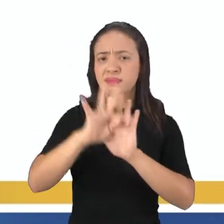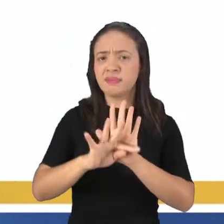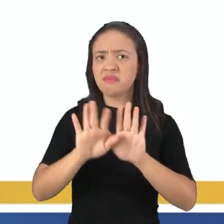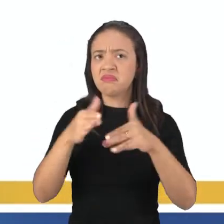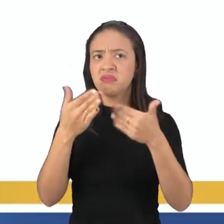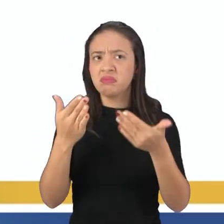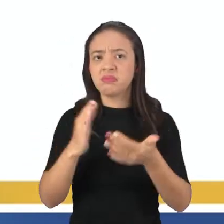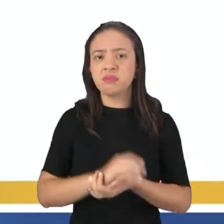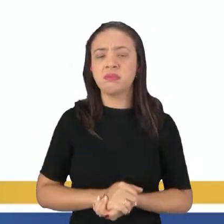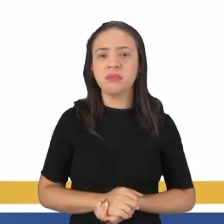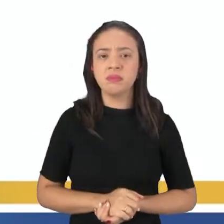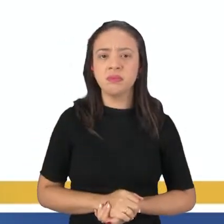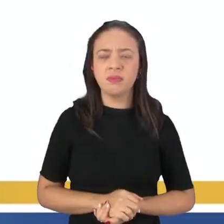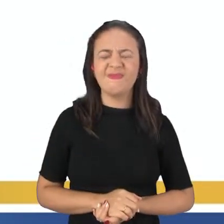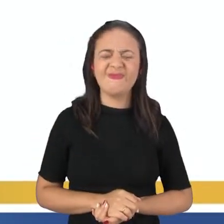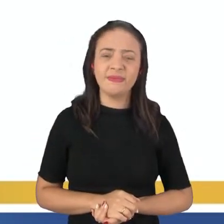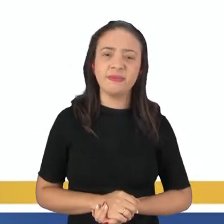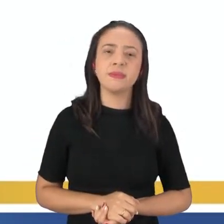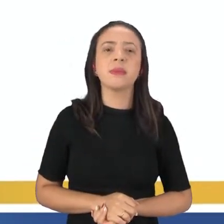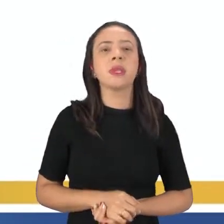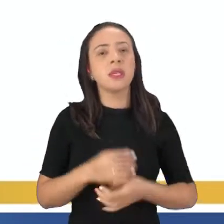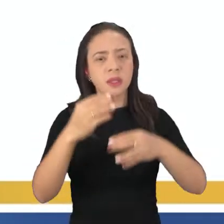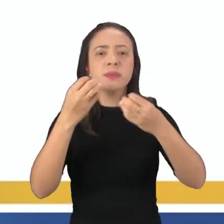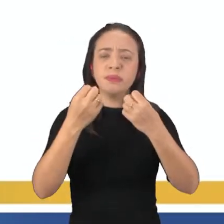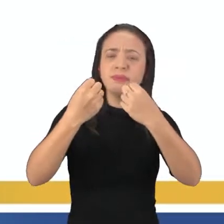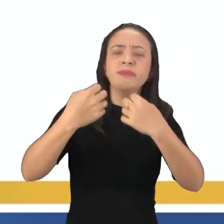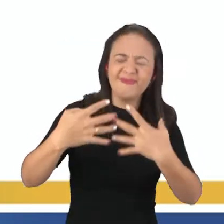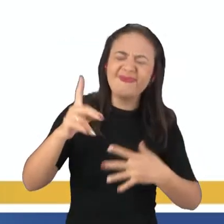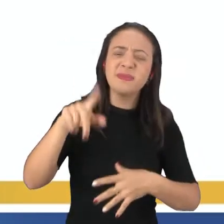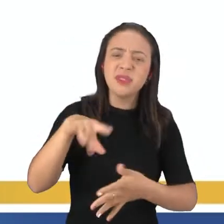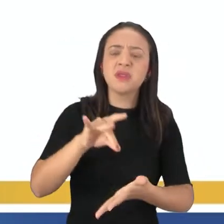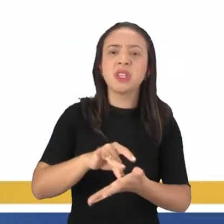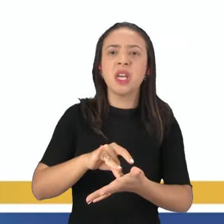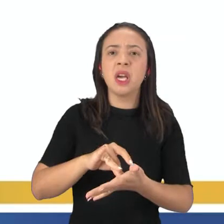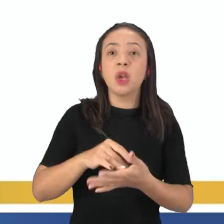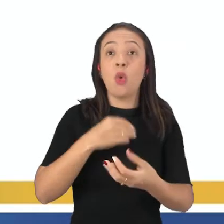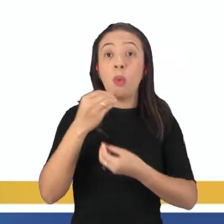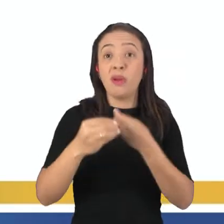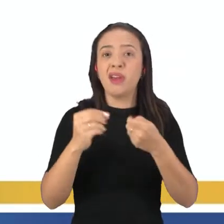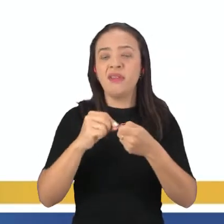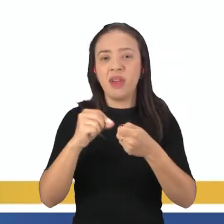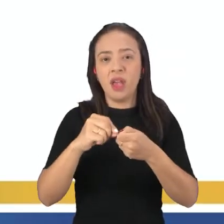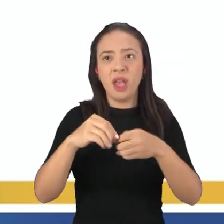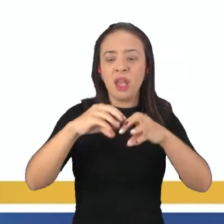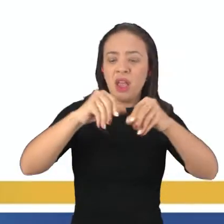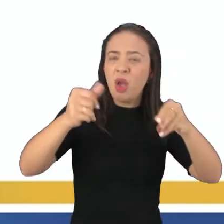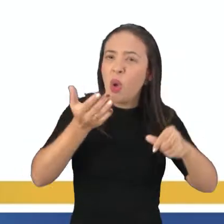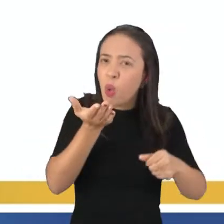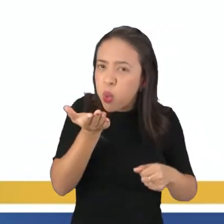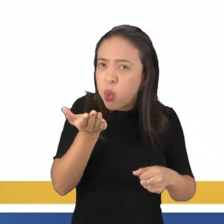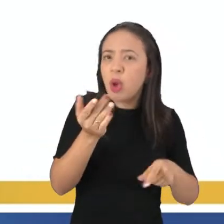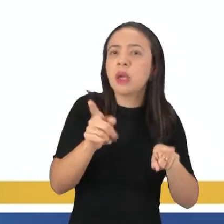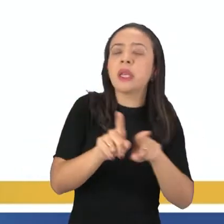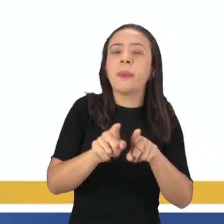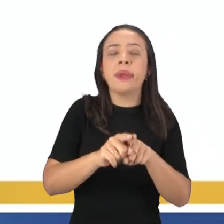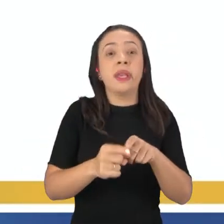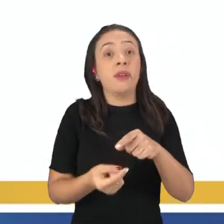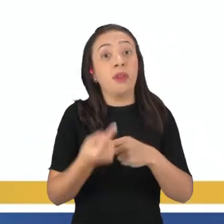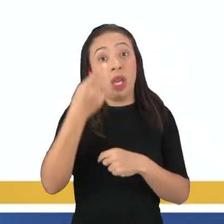nesse texto aí? Mesmo que cite que ela é de farinha, que ela foi feita na Itália ou que ela seja deliciosa,